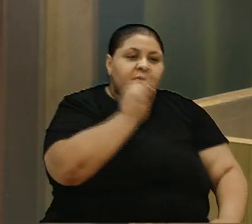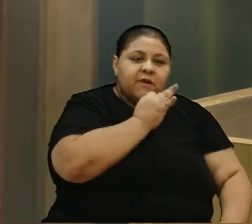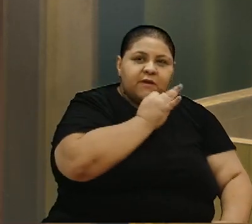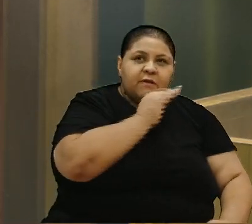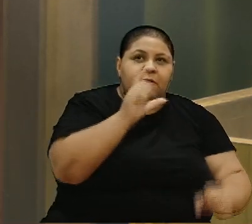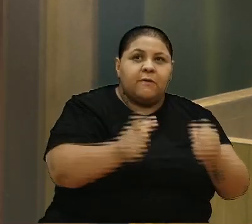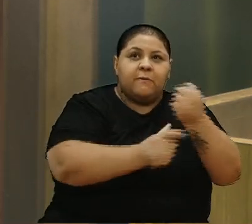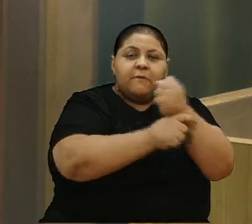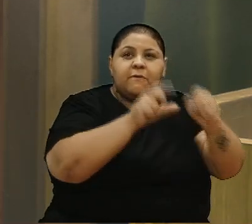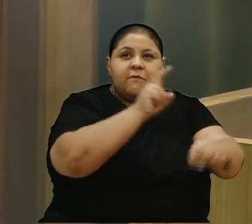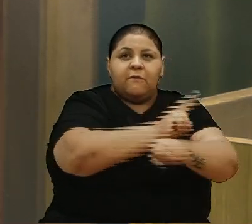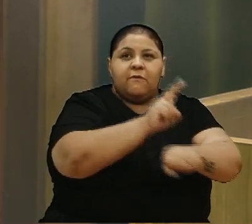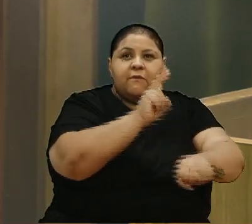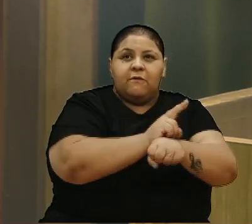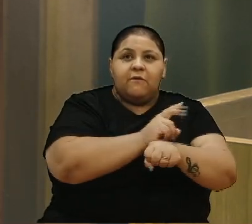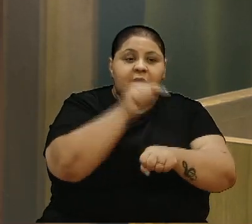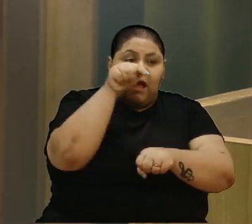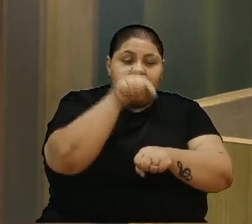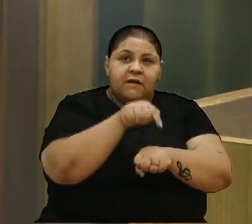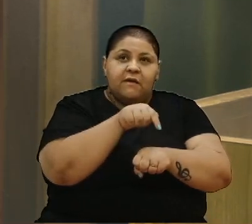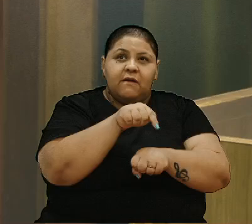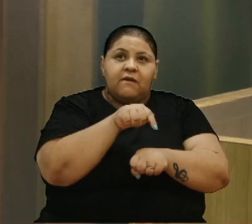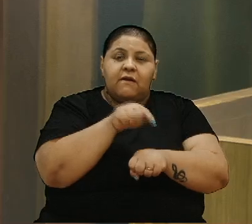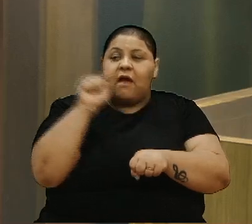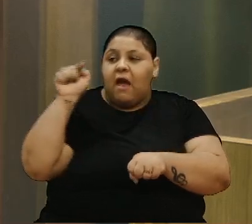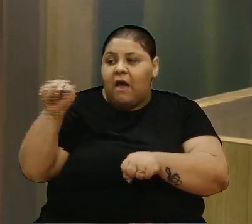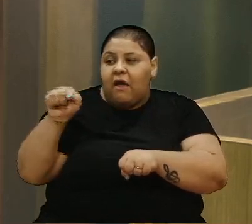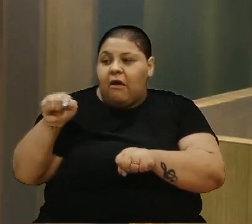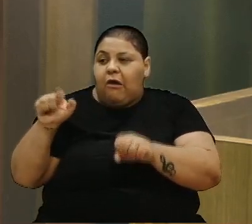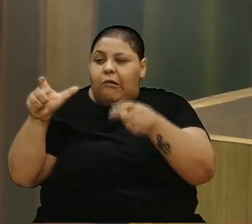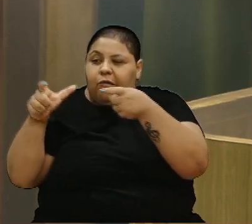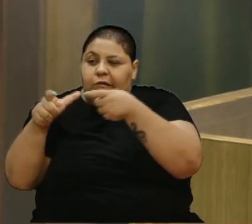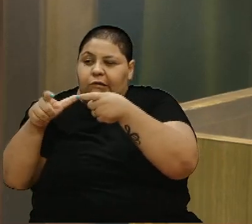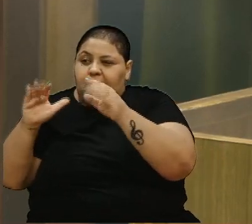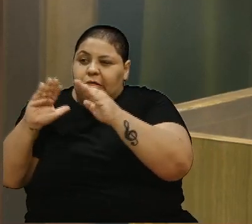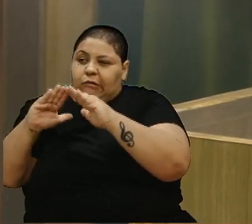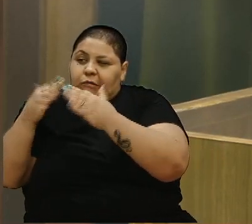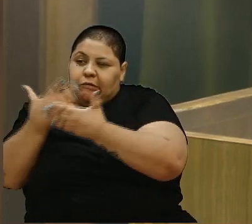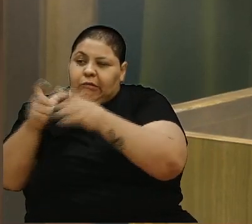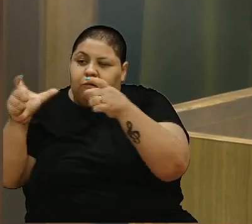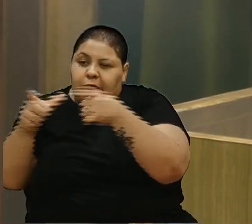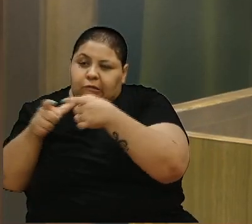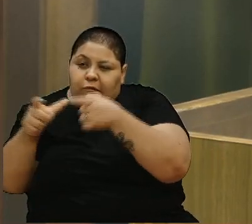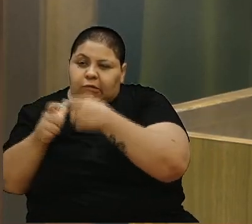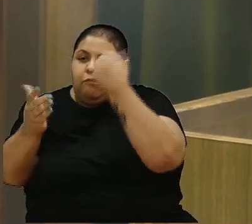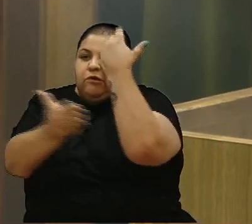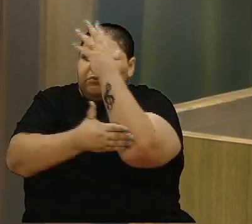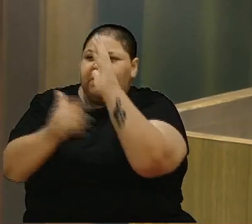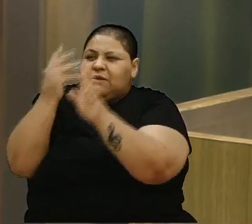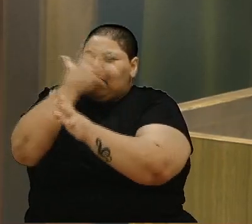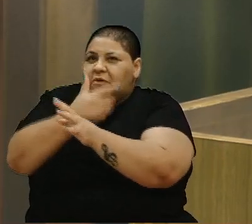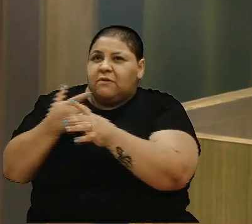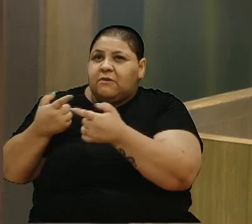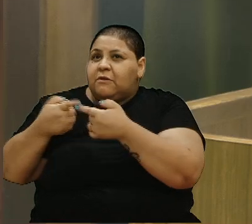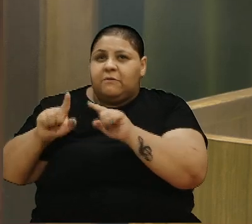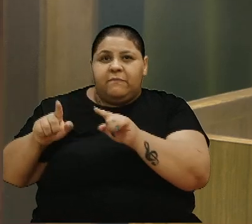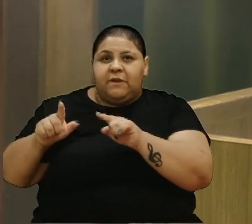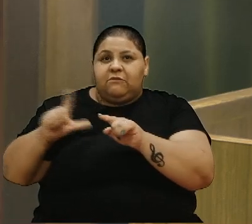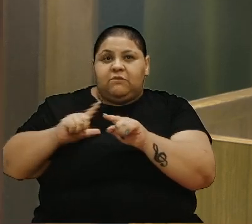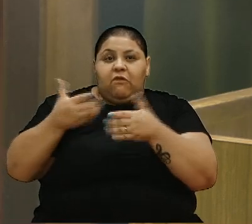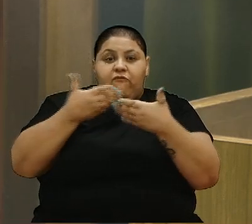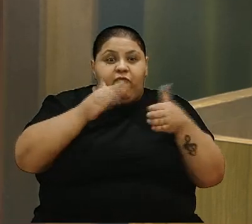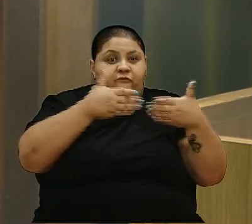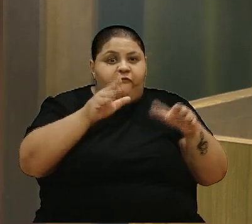Sendo que o José Generoso é uma escola pequena, de madeira, uma escola bonitinha, teve reformas há tempo atrás, mas não vai abrir tantas